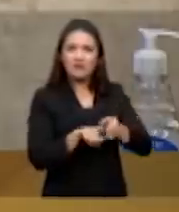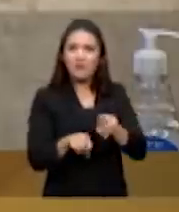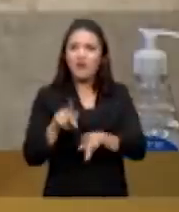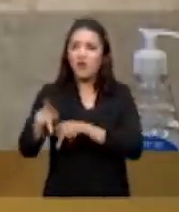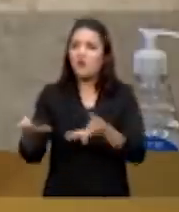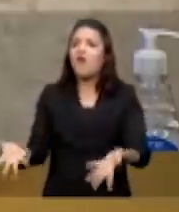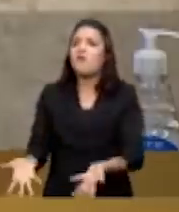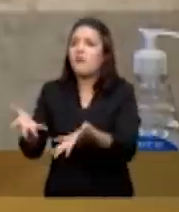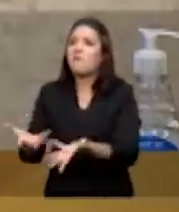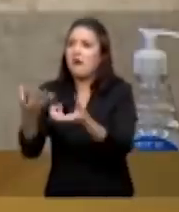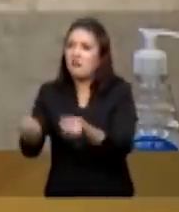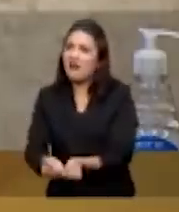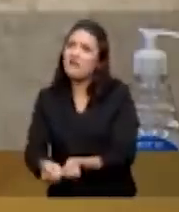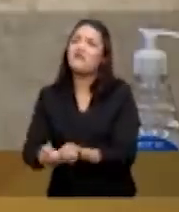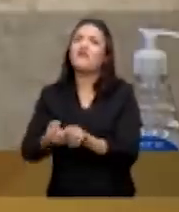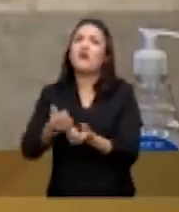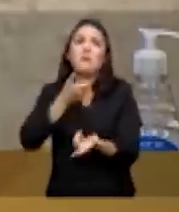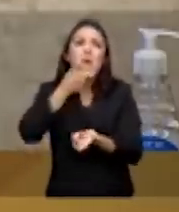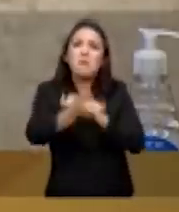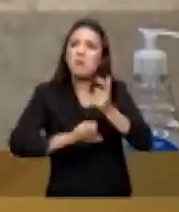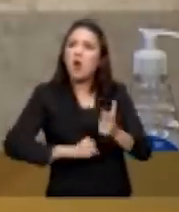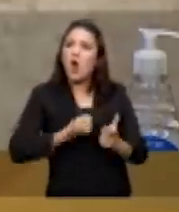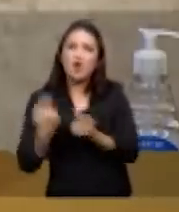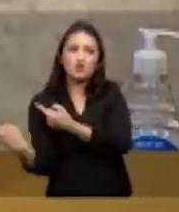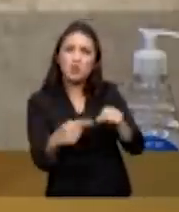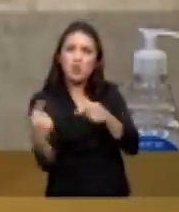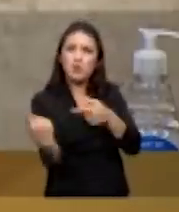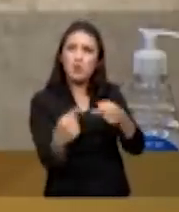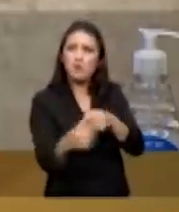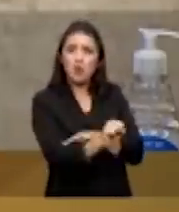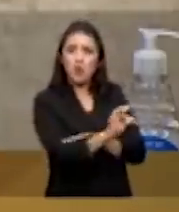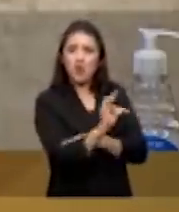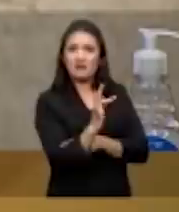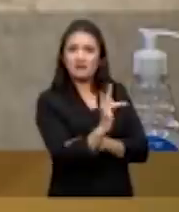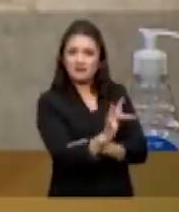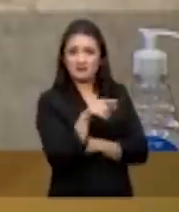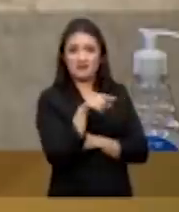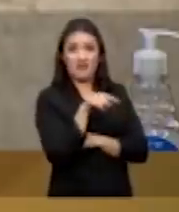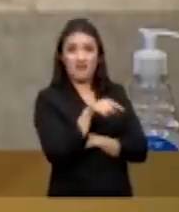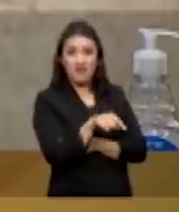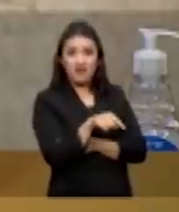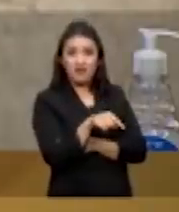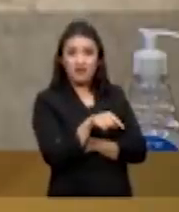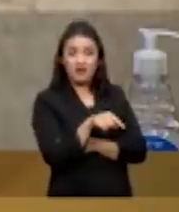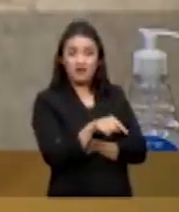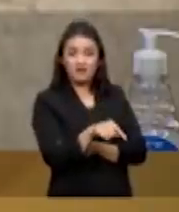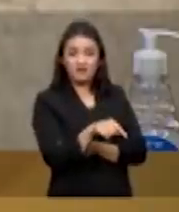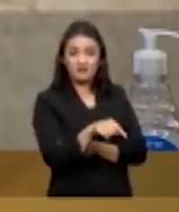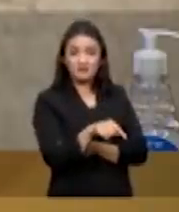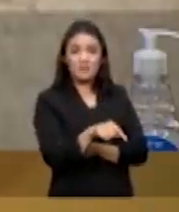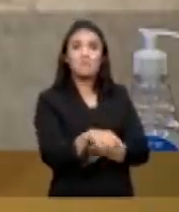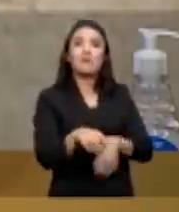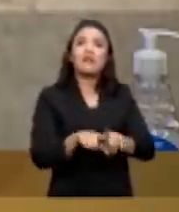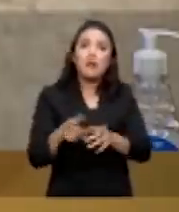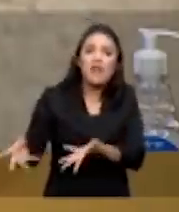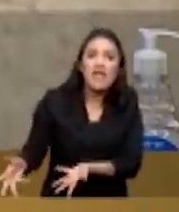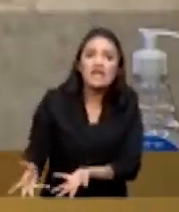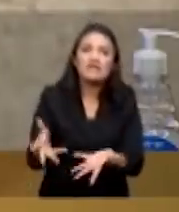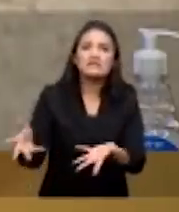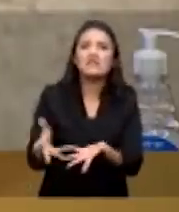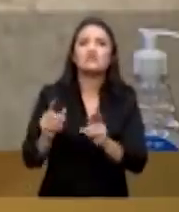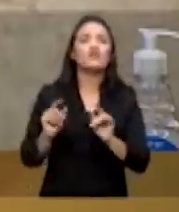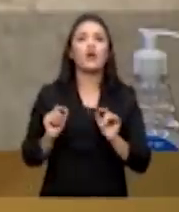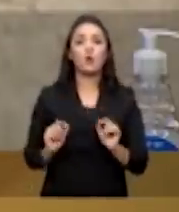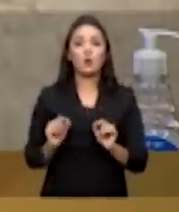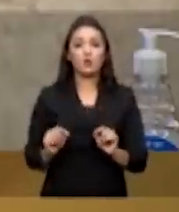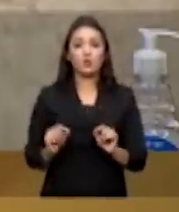propagar discurso de ódio contra a instituição do Supremo Tribunal Federal, é incentivar o